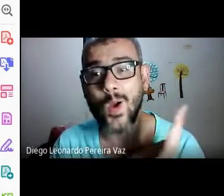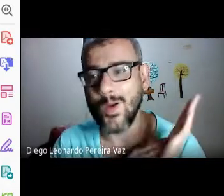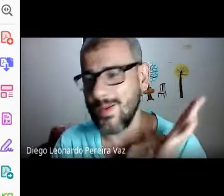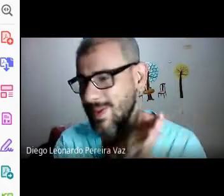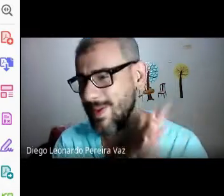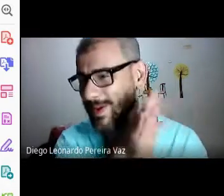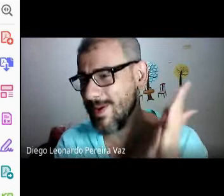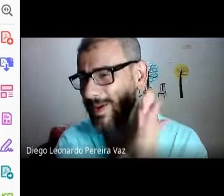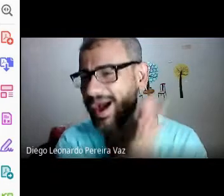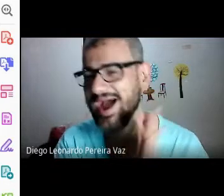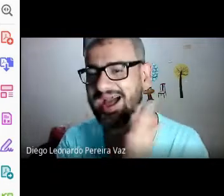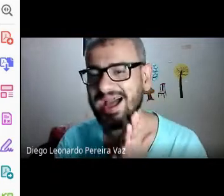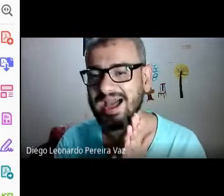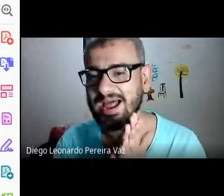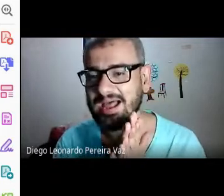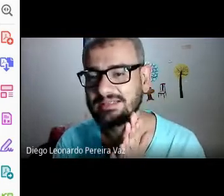Não.